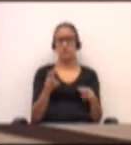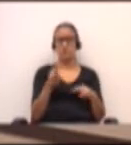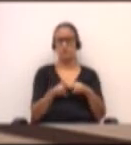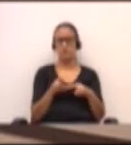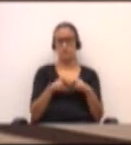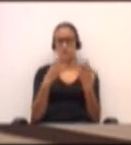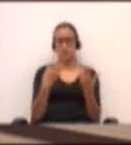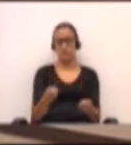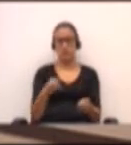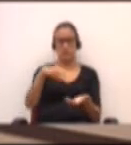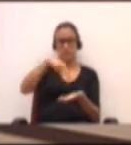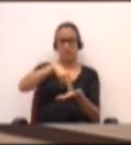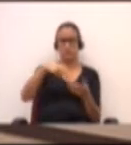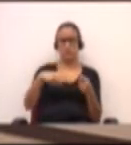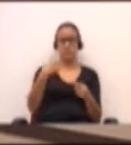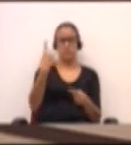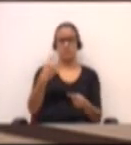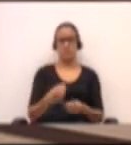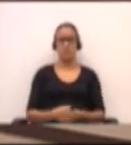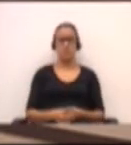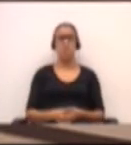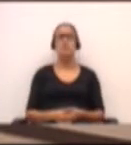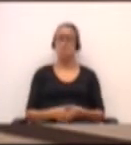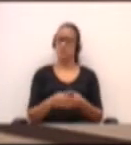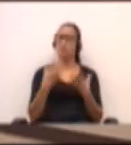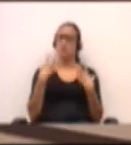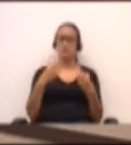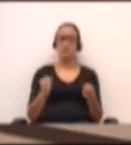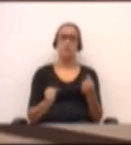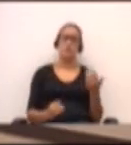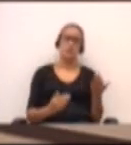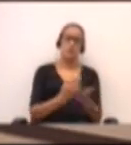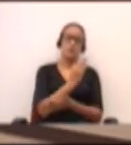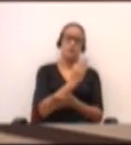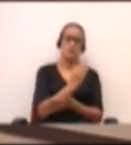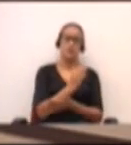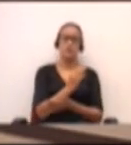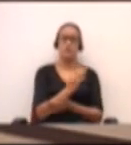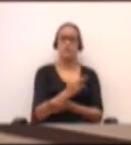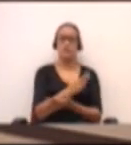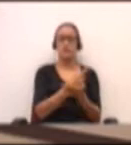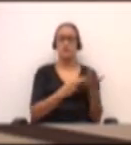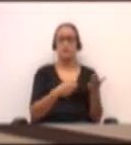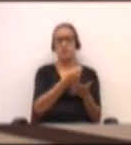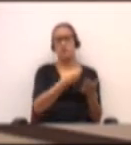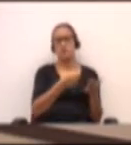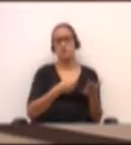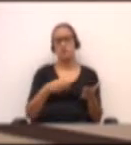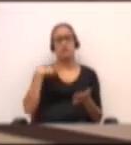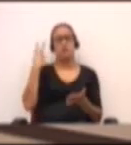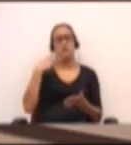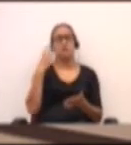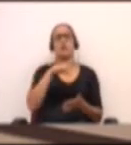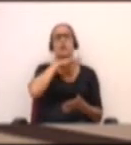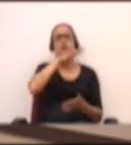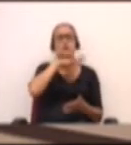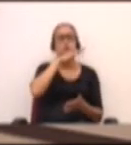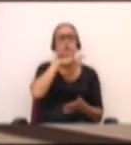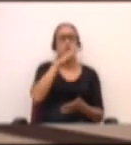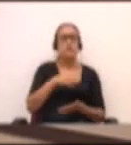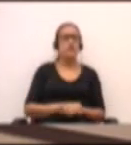Os sentados aprovam, os de pé rejeitam. Está aprovado o requerimento do vereador André Henrique